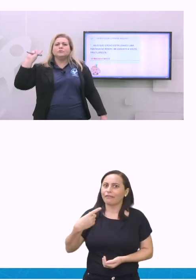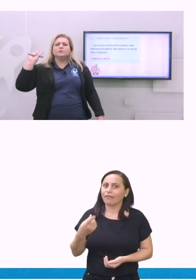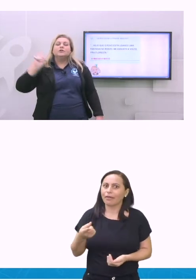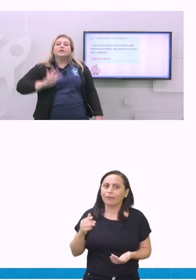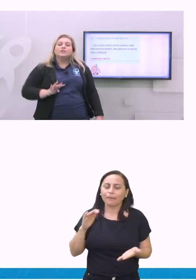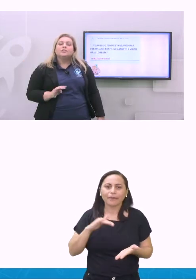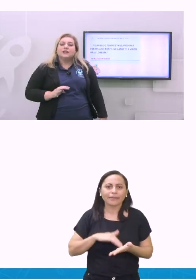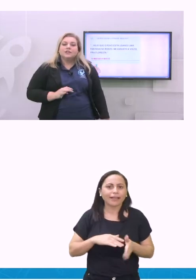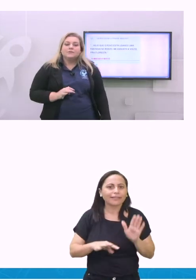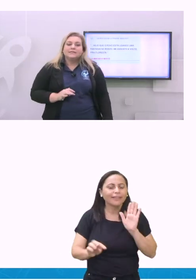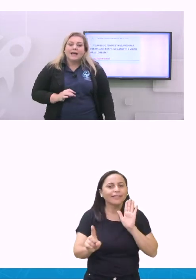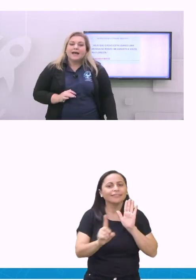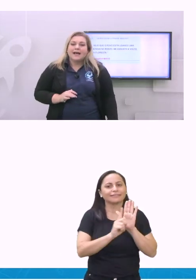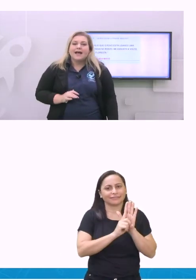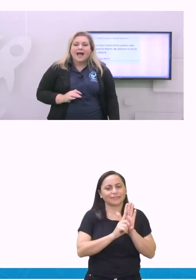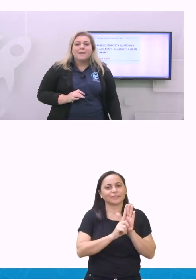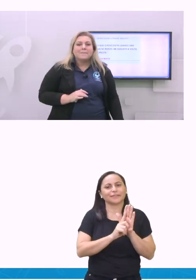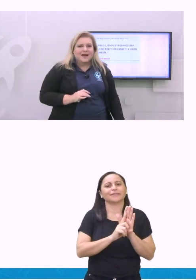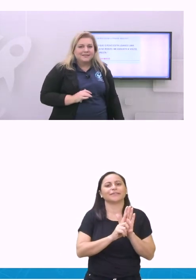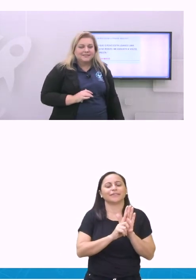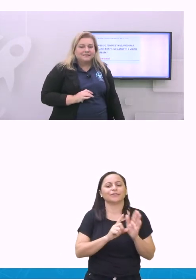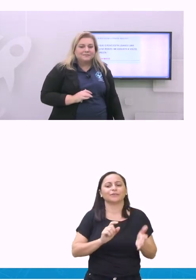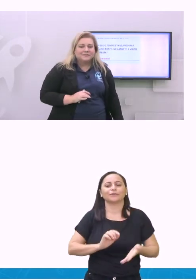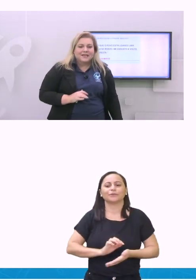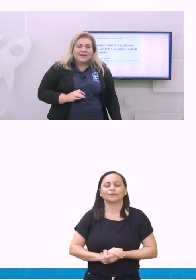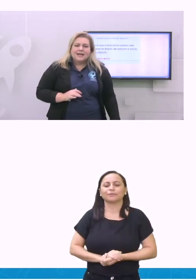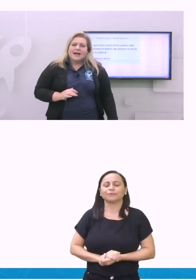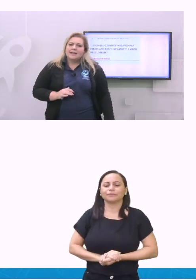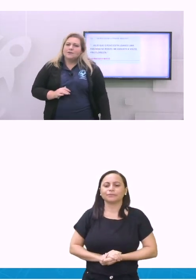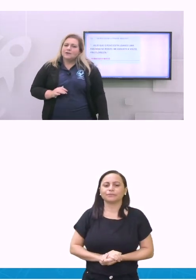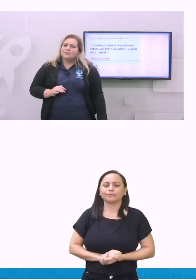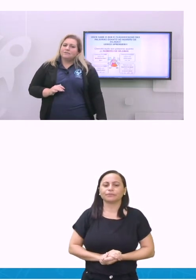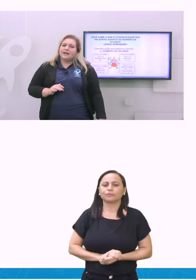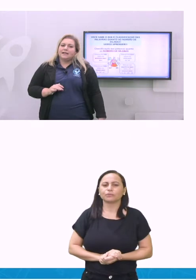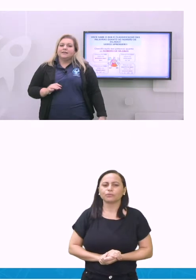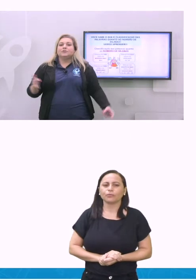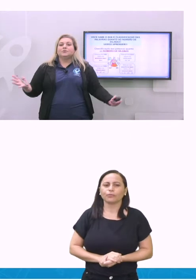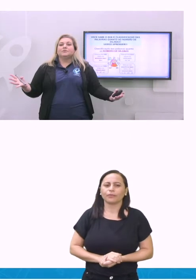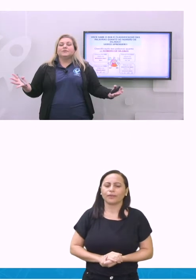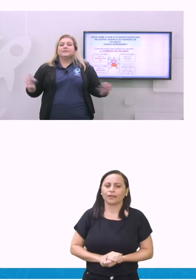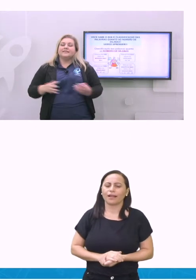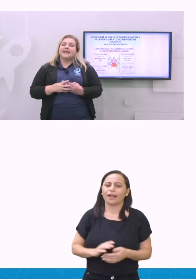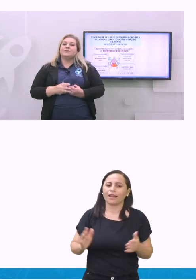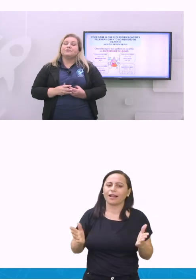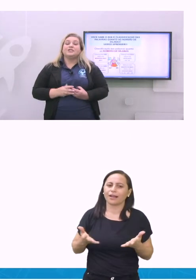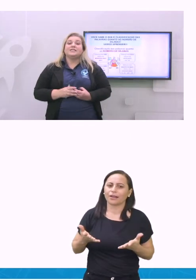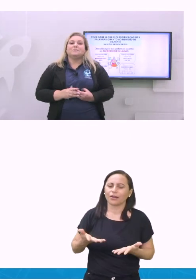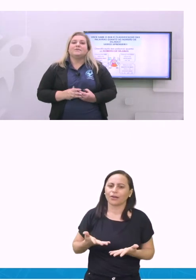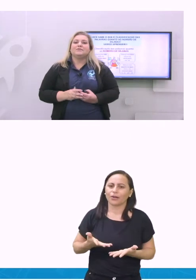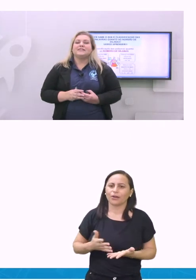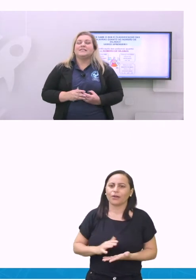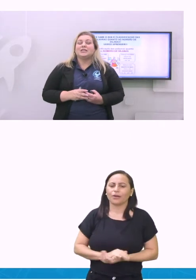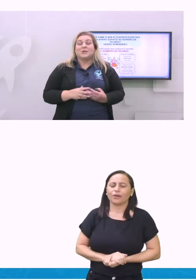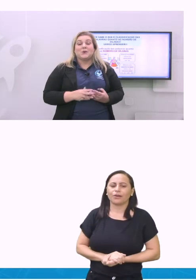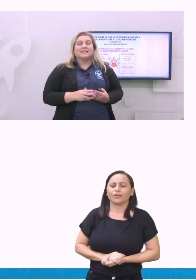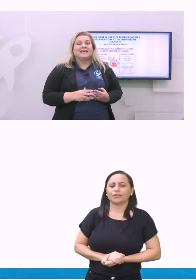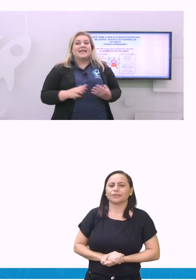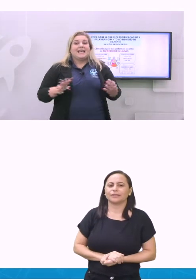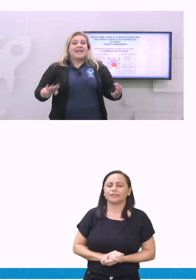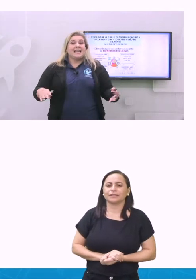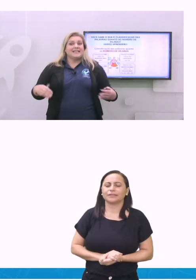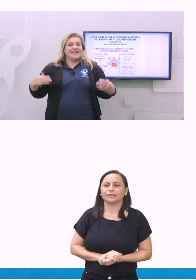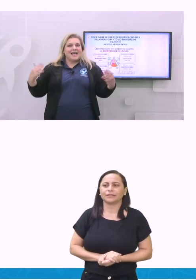todo mundo tinha que usar a máscara. Agora, falando, né, que eu disse para vocês que